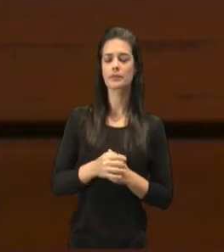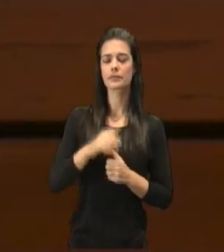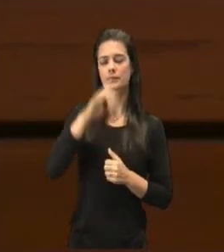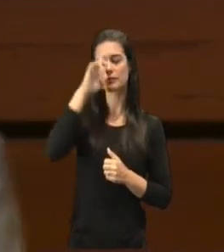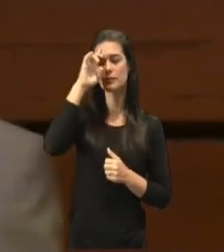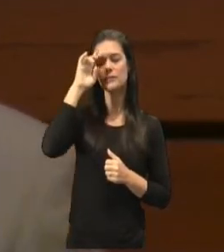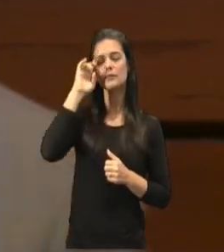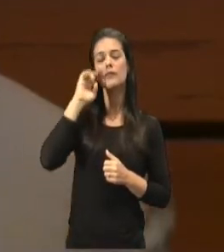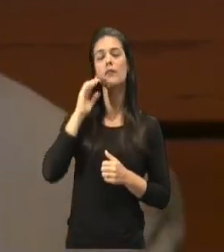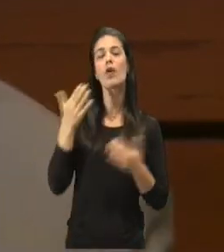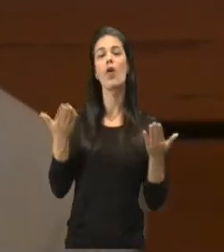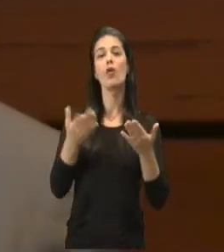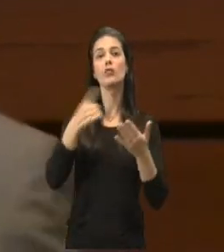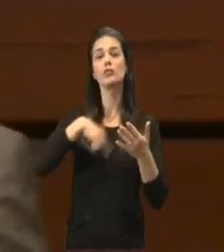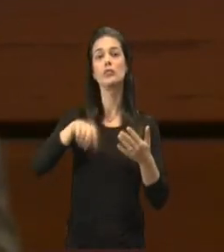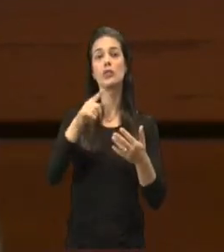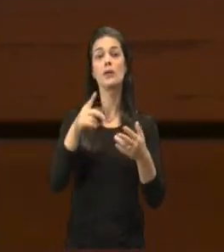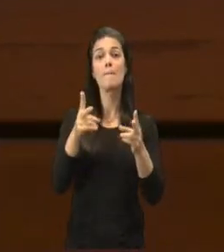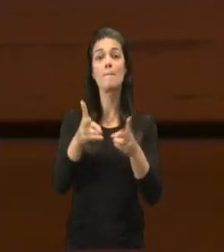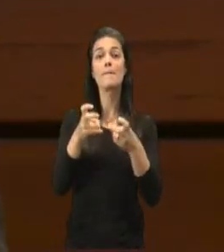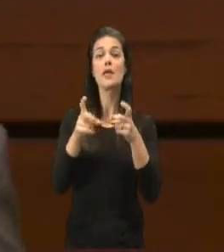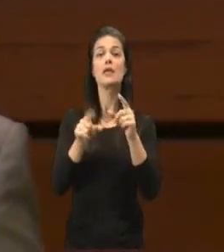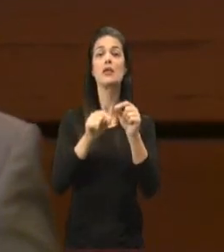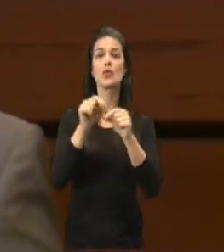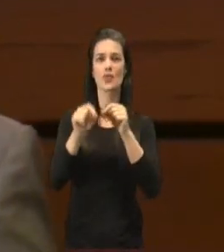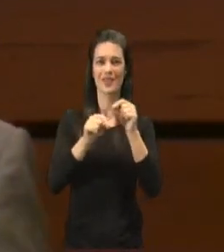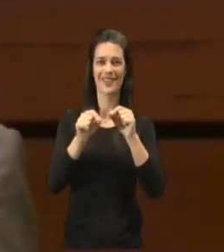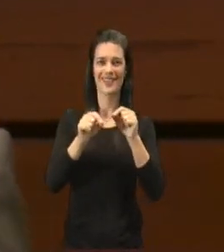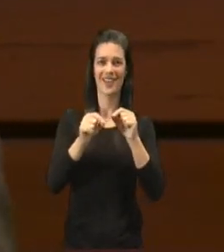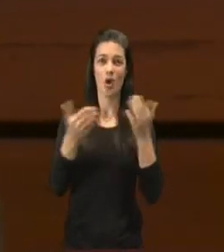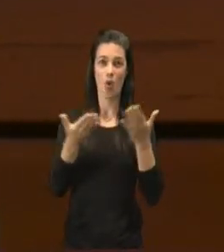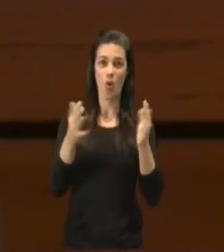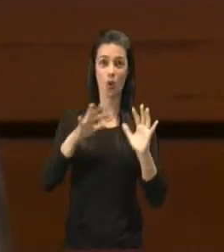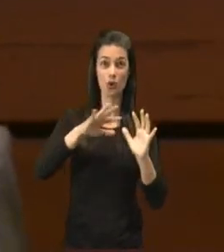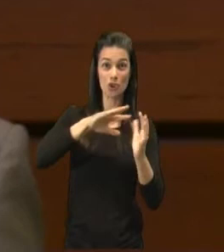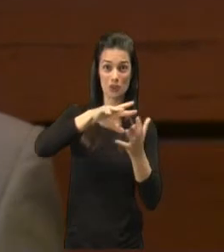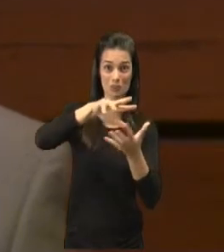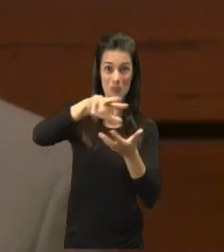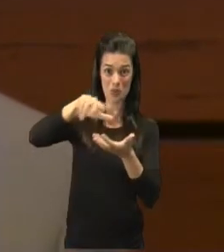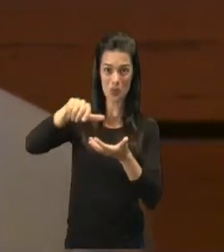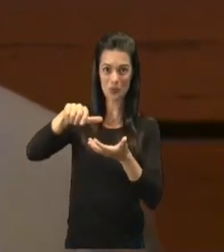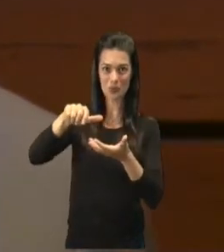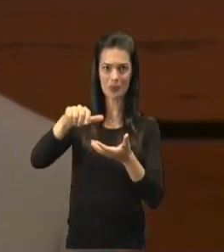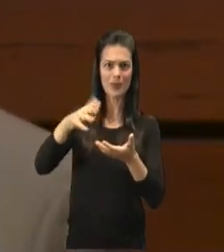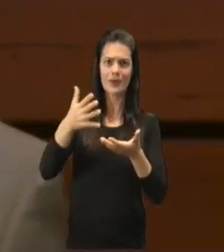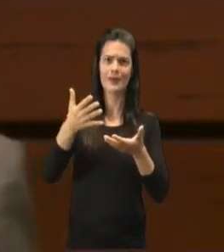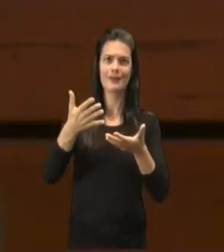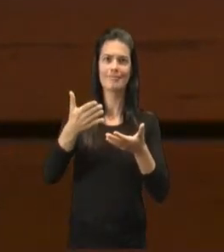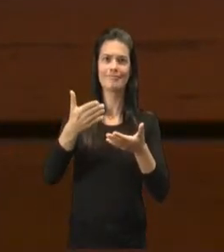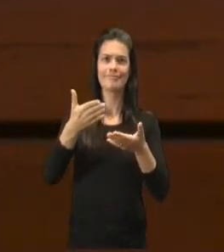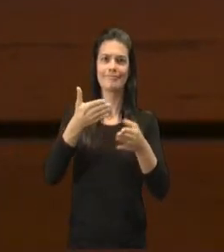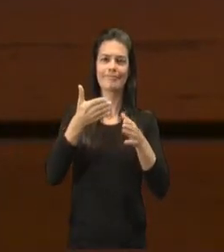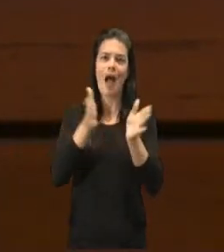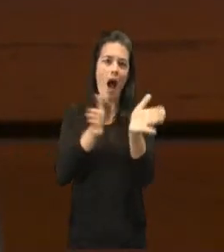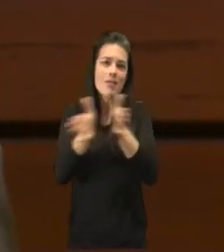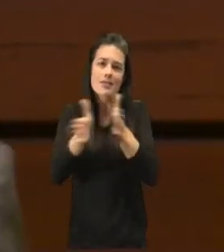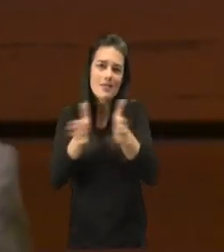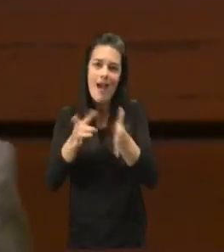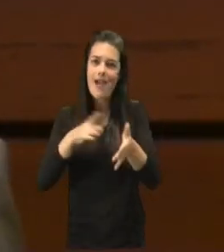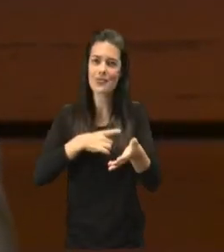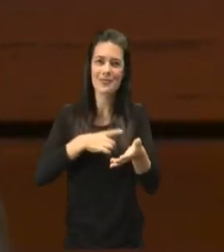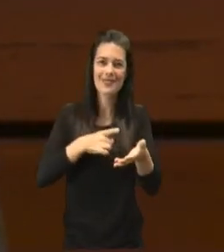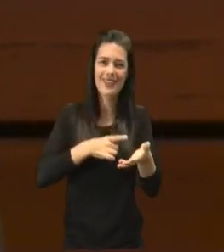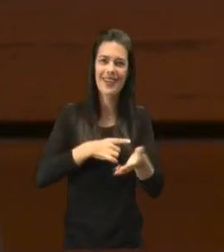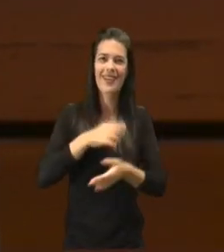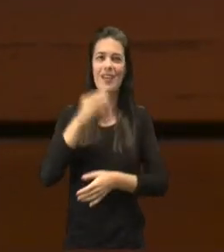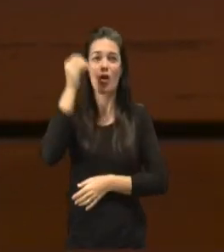mas nós estamos percebendo que esta abertura dentro de nossa casa tem permitido que o mal